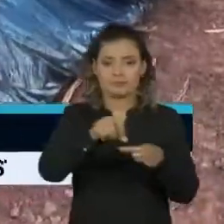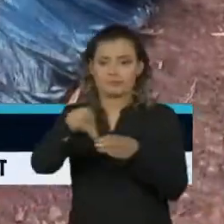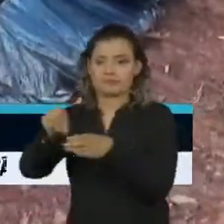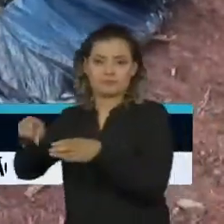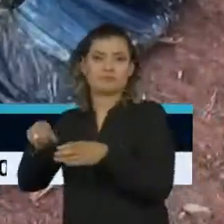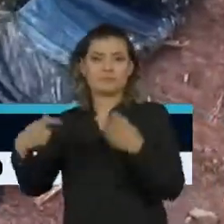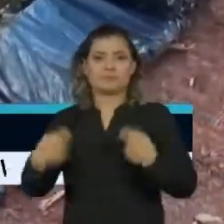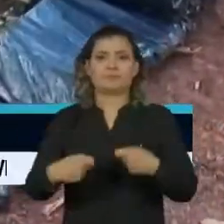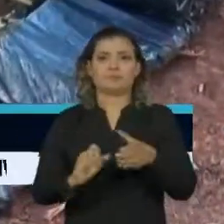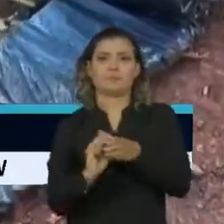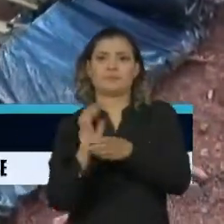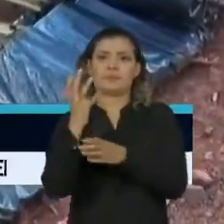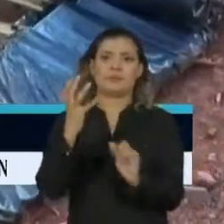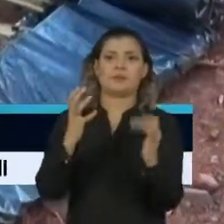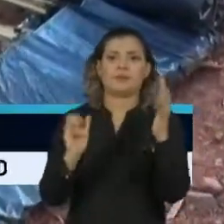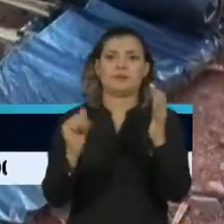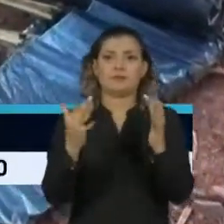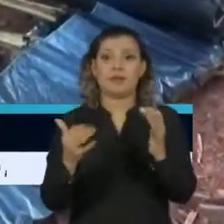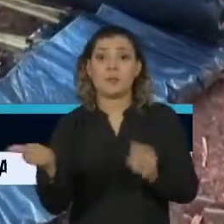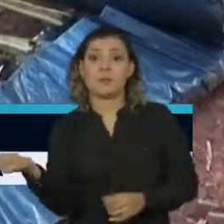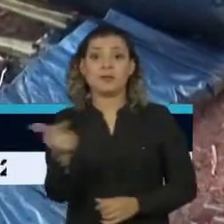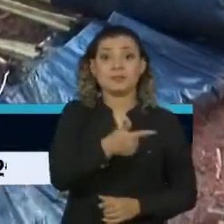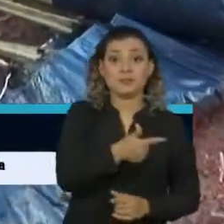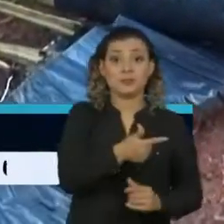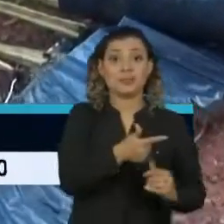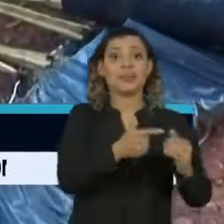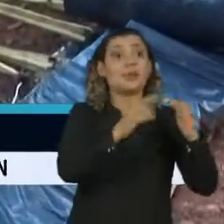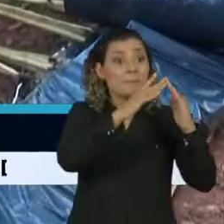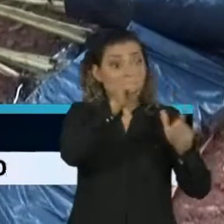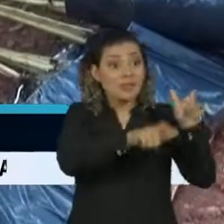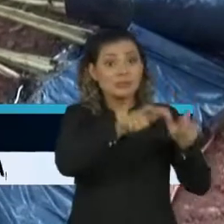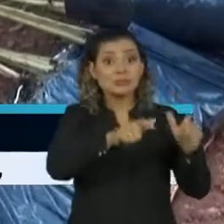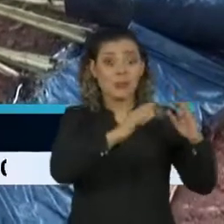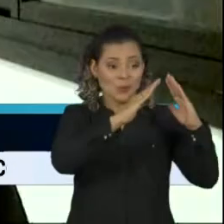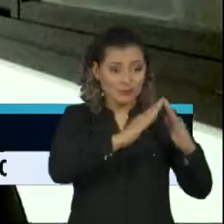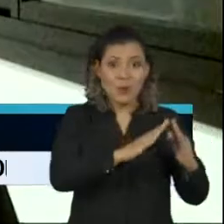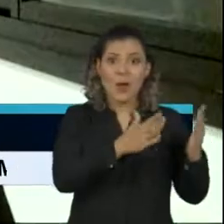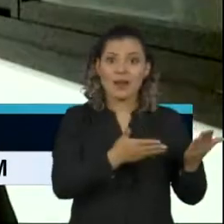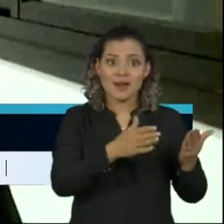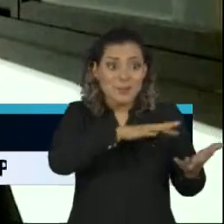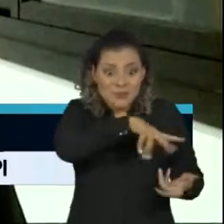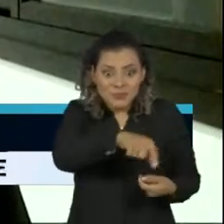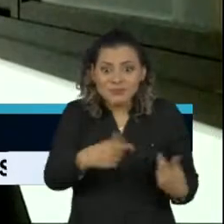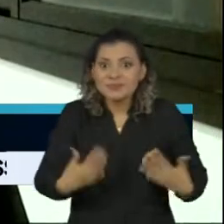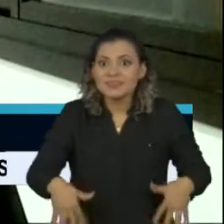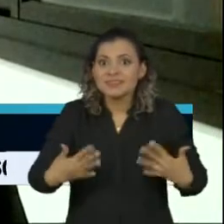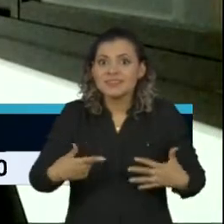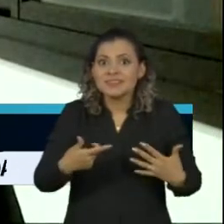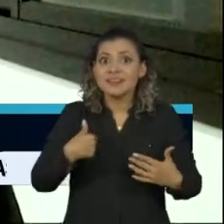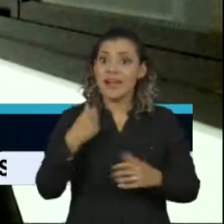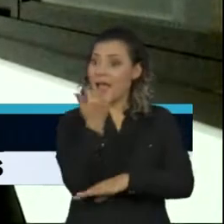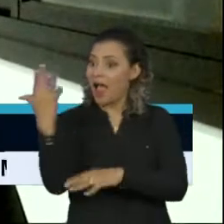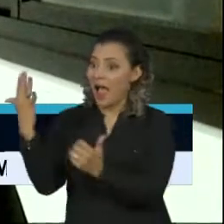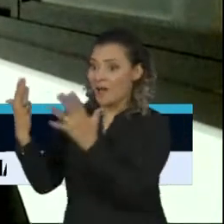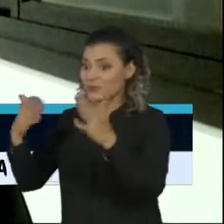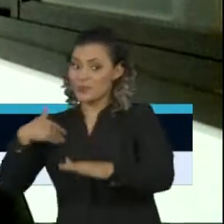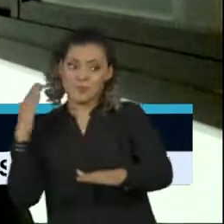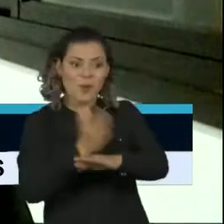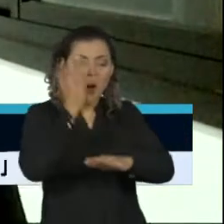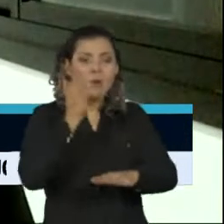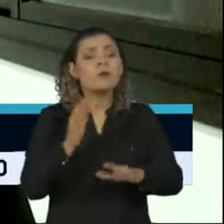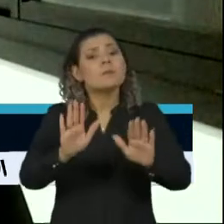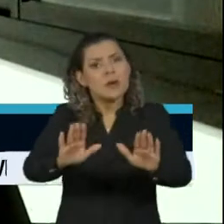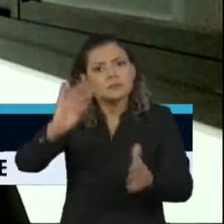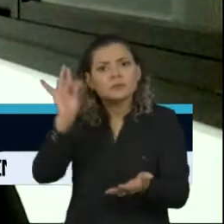É mais árvore do que gente habitando o planeta. Os compromissos não foram realizados, nada vem sendo executado